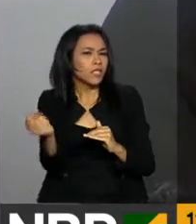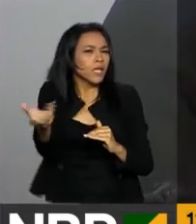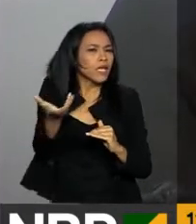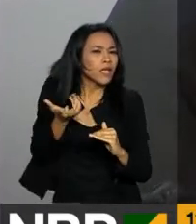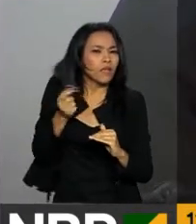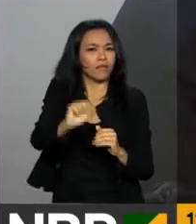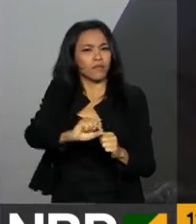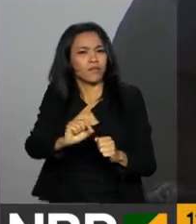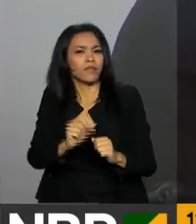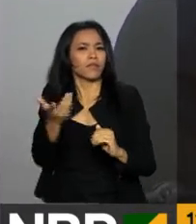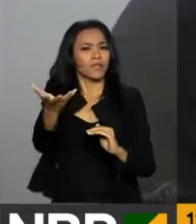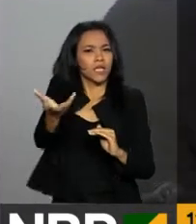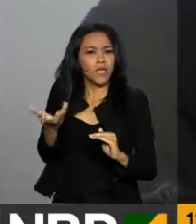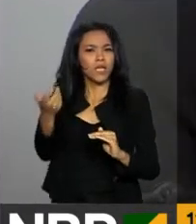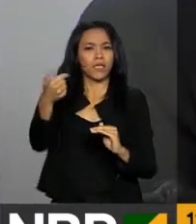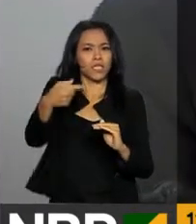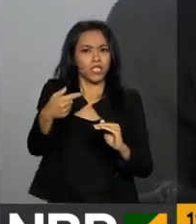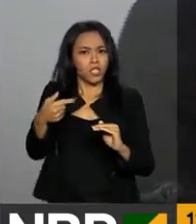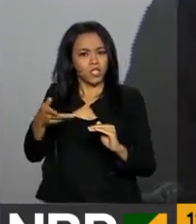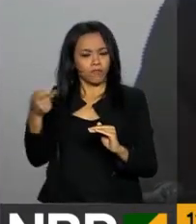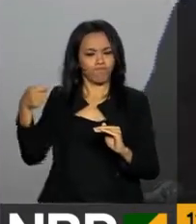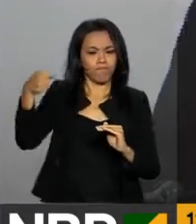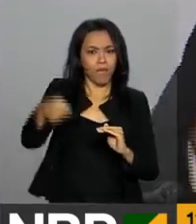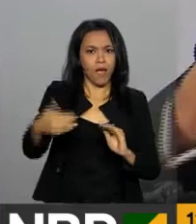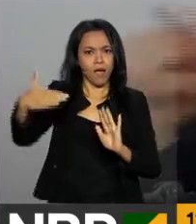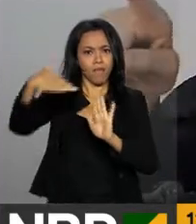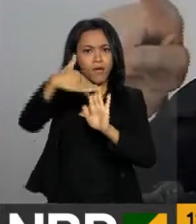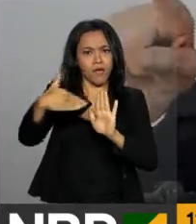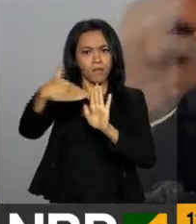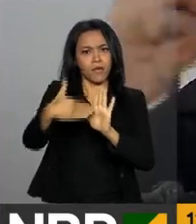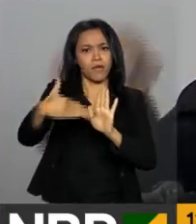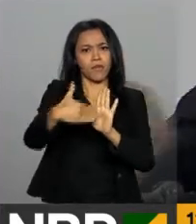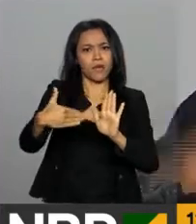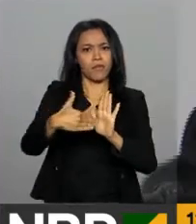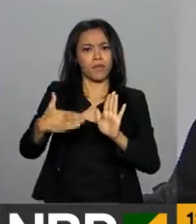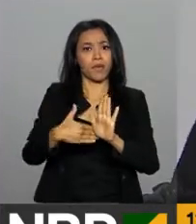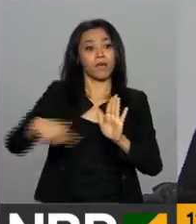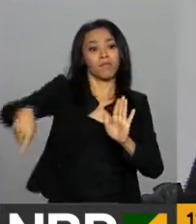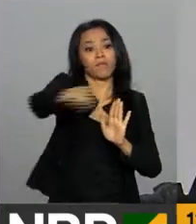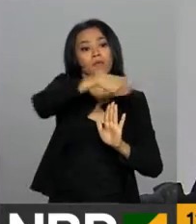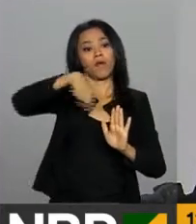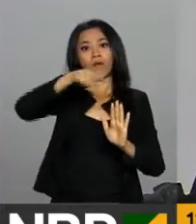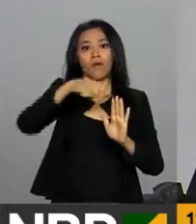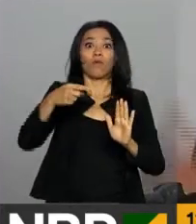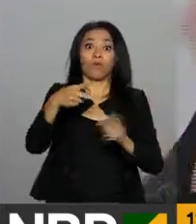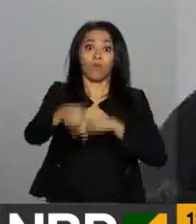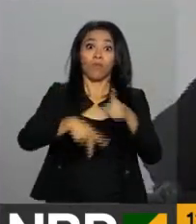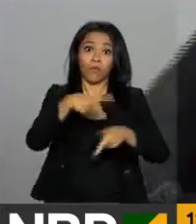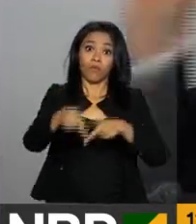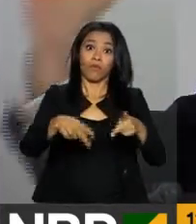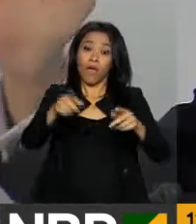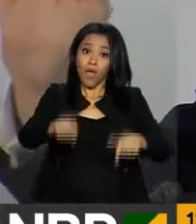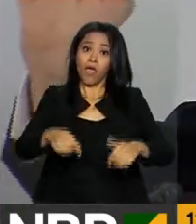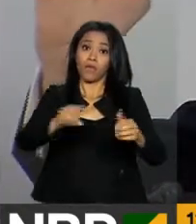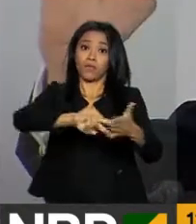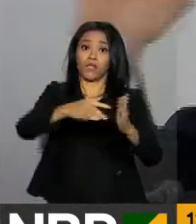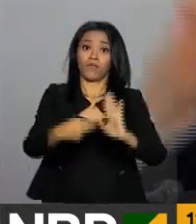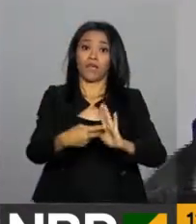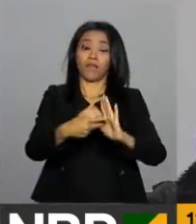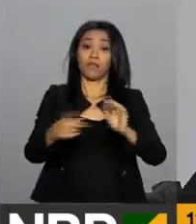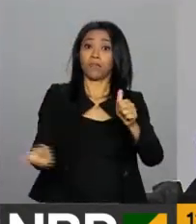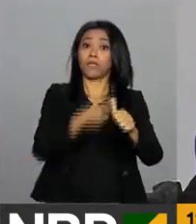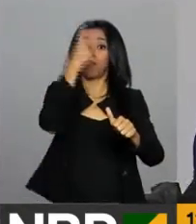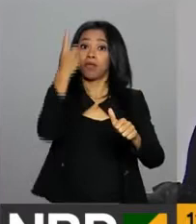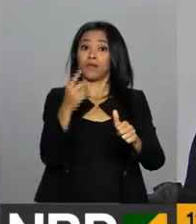querer coercitivamente capaz de fixar competências para um povo fixado no território é este significado da